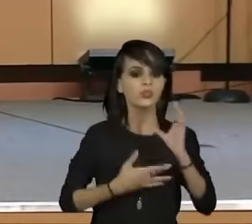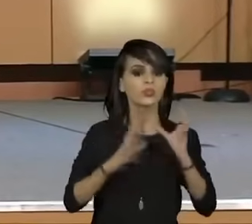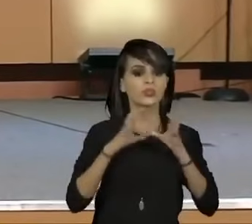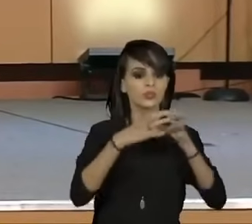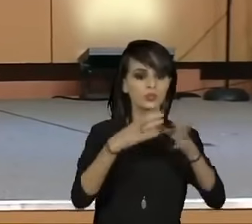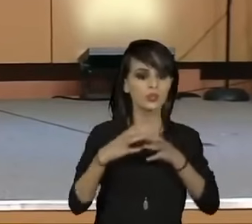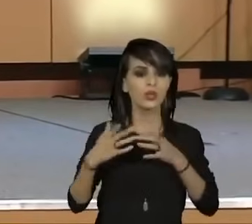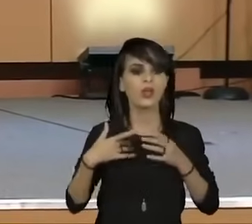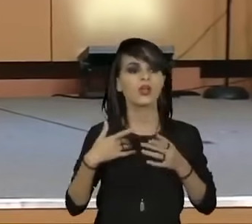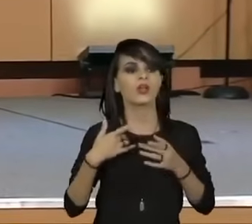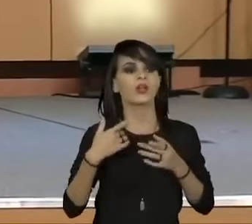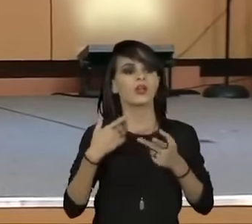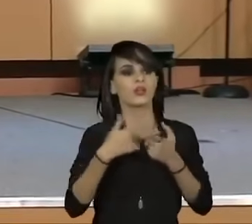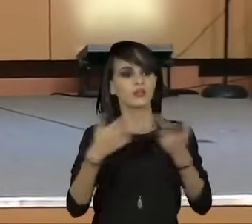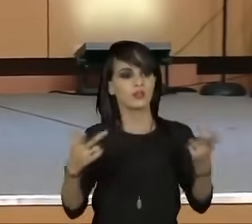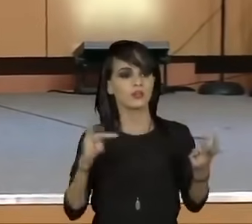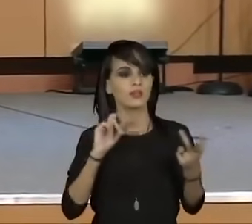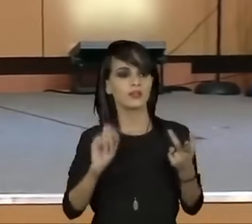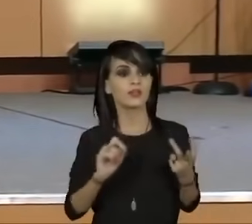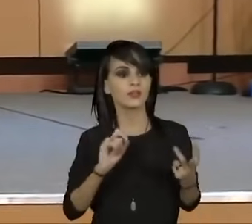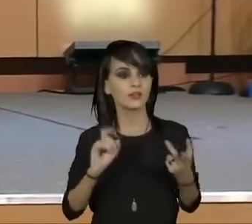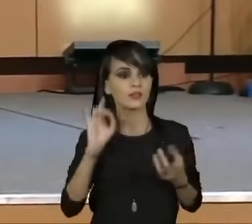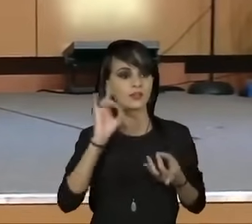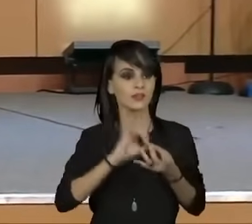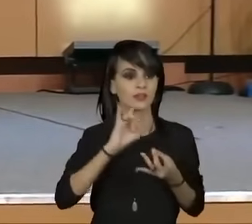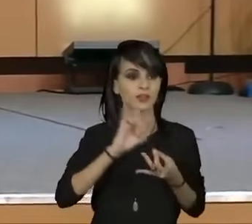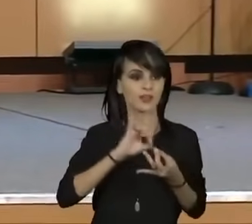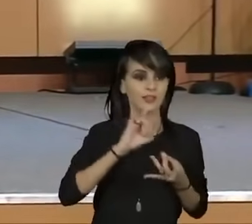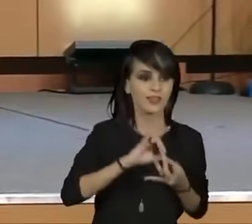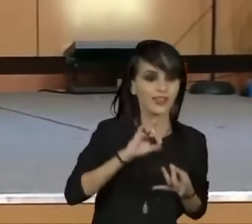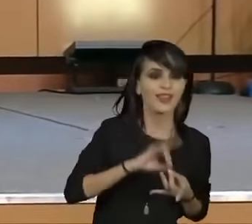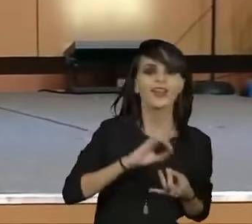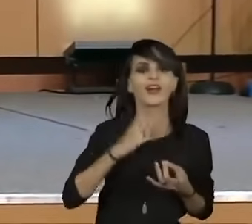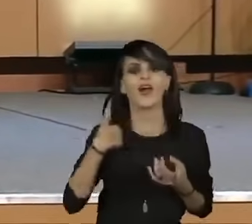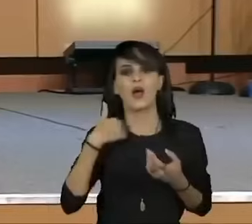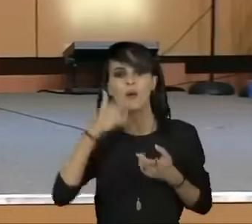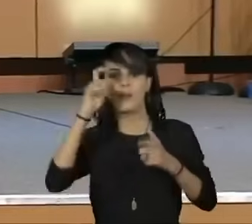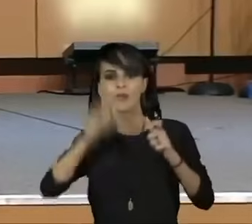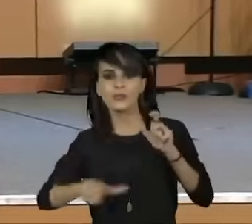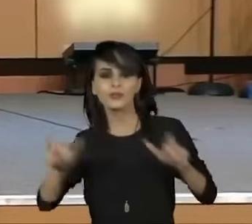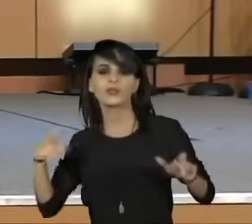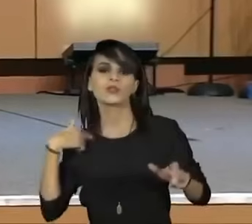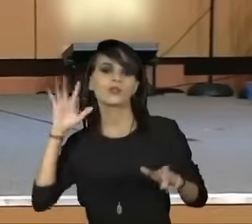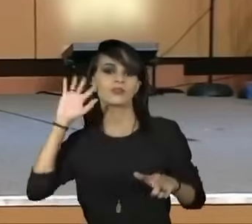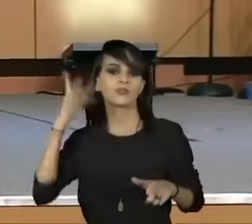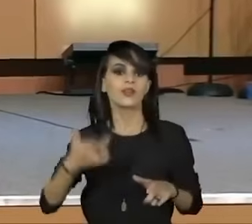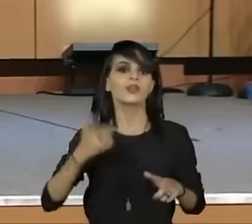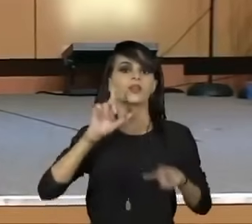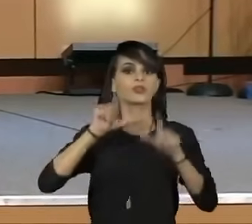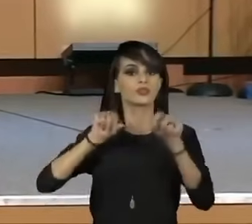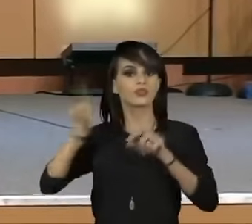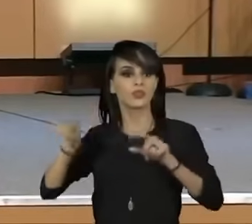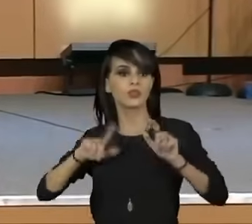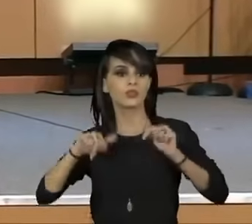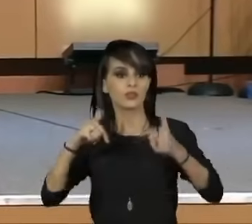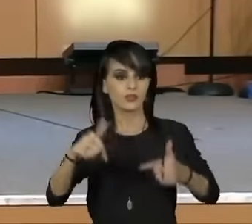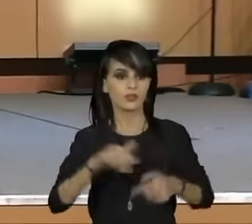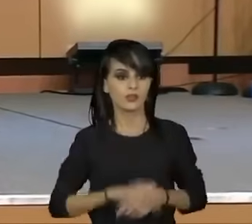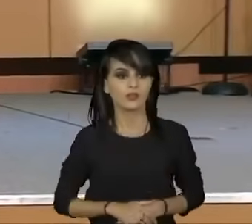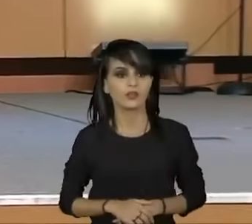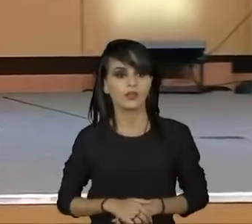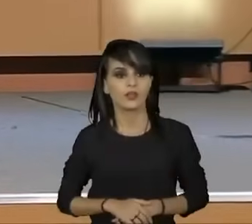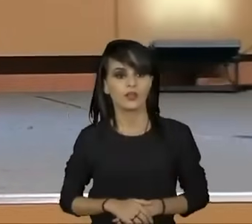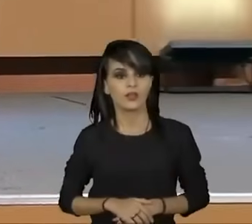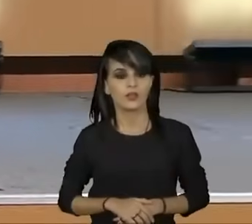intelectuais e espirituais que nos definem como pessoa e determinam Nossas escolhas e atitudes isso é